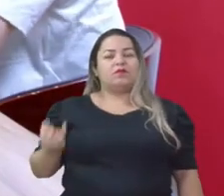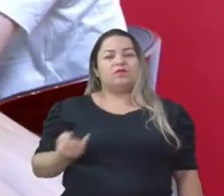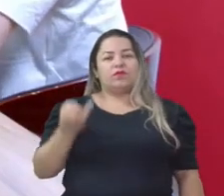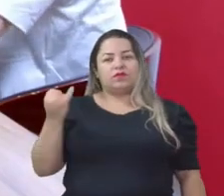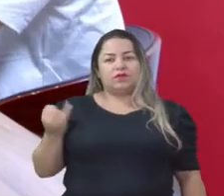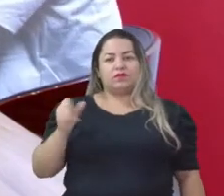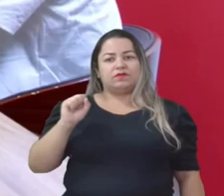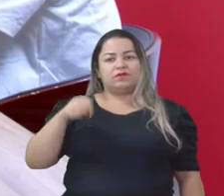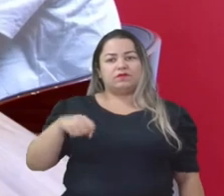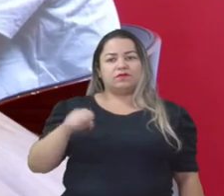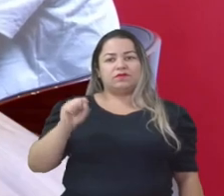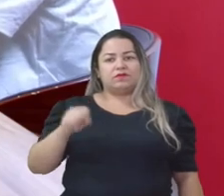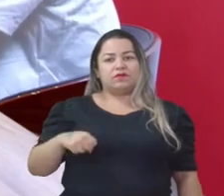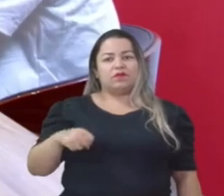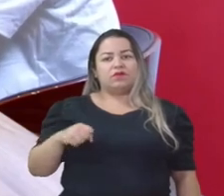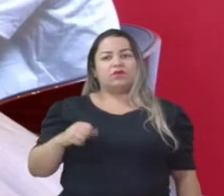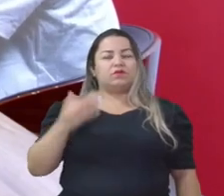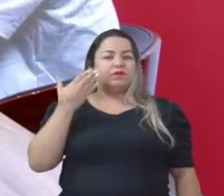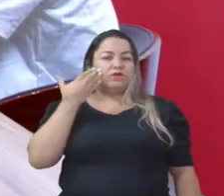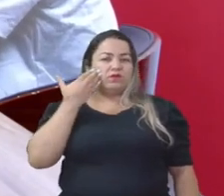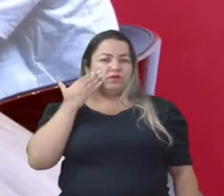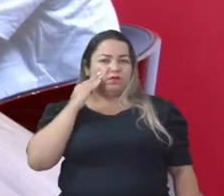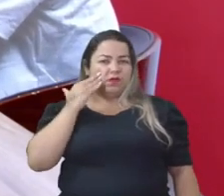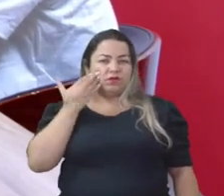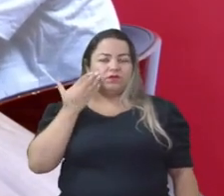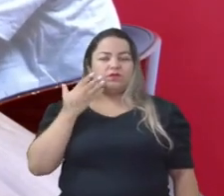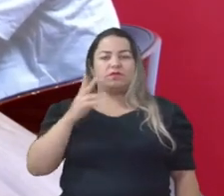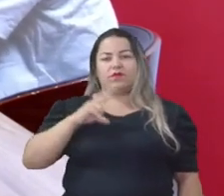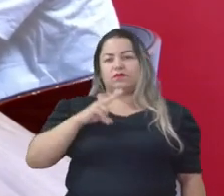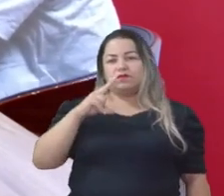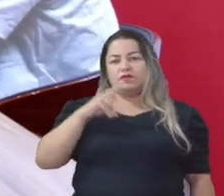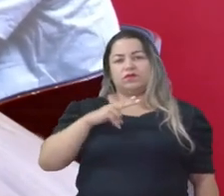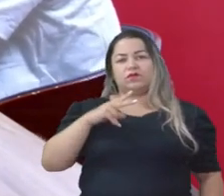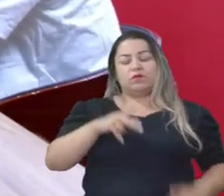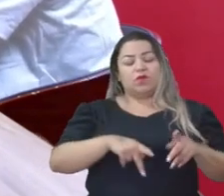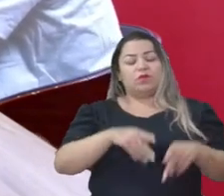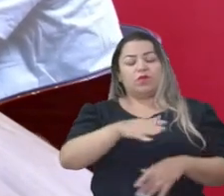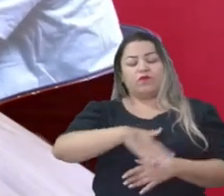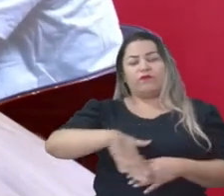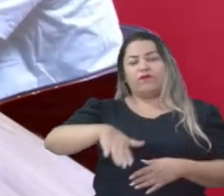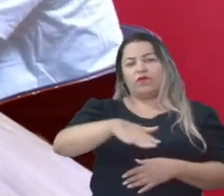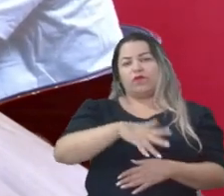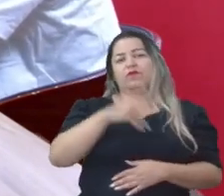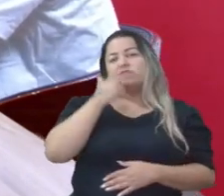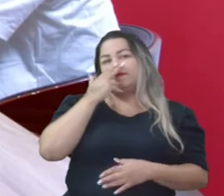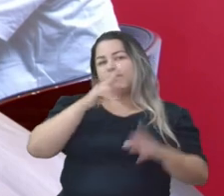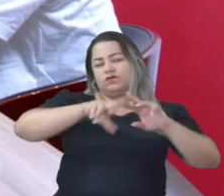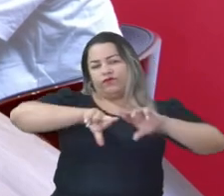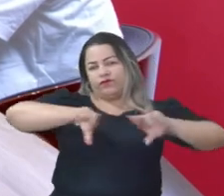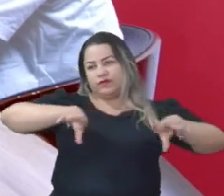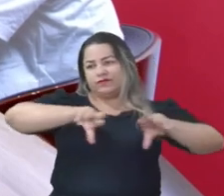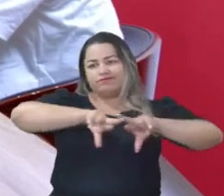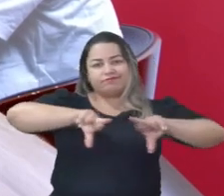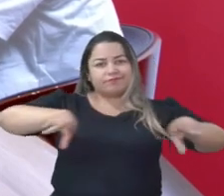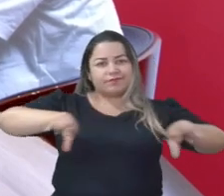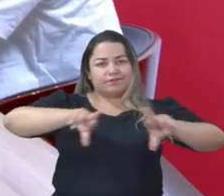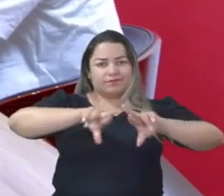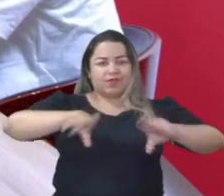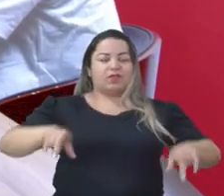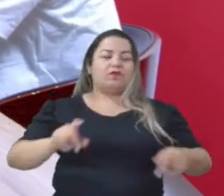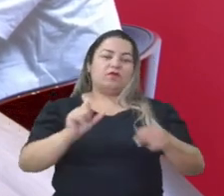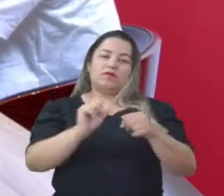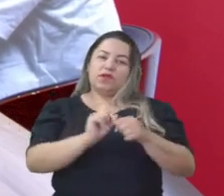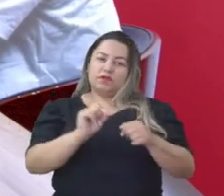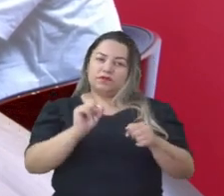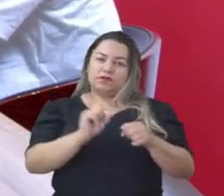trazer isso, né? De um ponto de vista, assim, pessoal e do meu povo, porque eu acho que tem muito essa diferenciação que é necessário sempre fazer